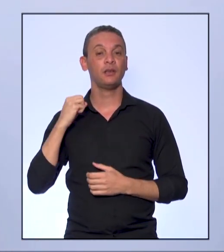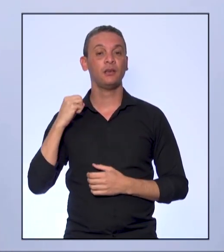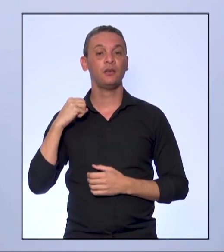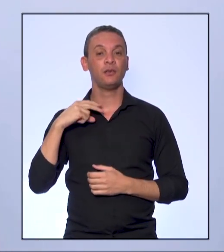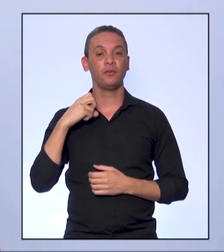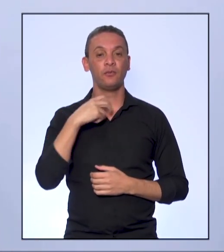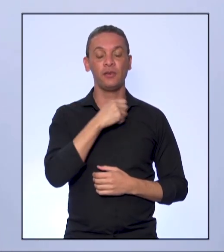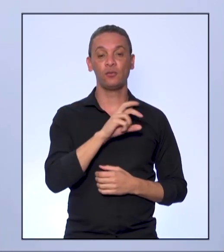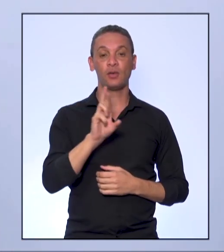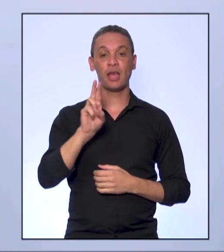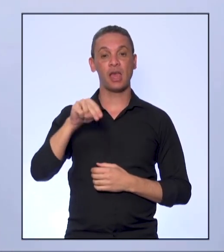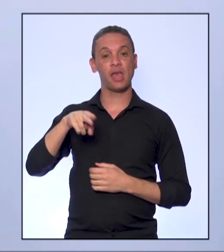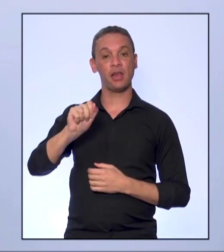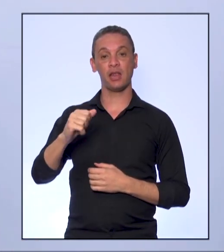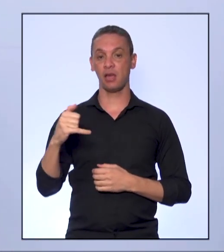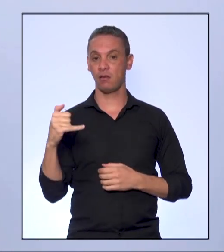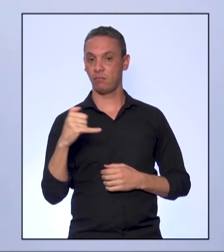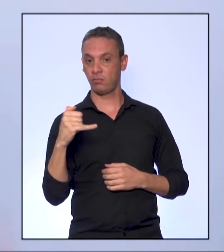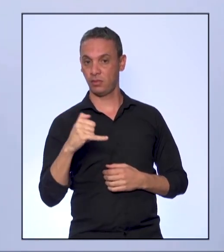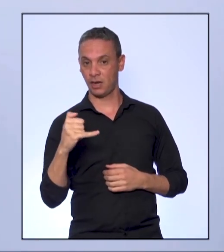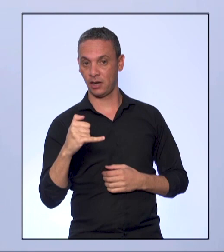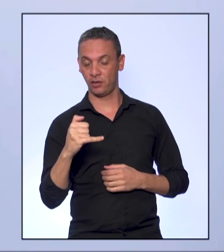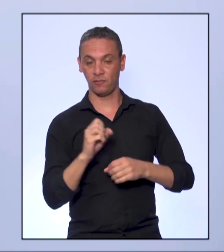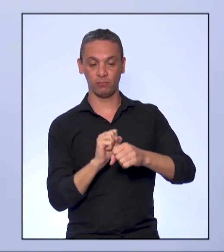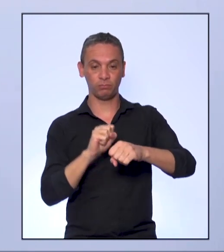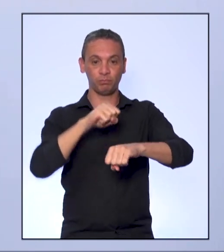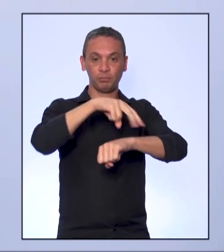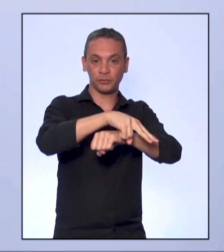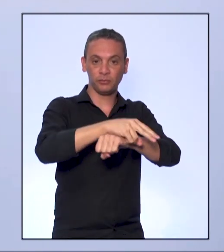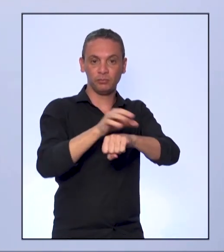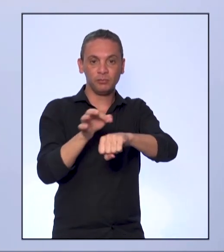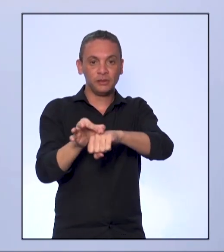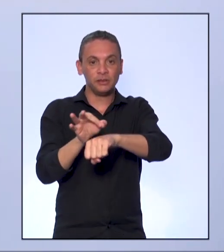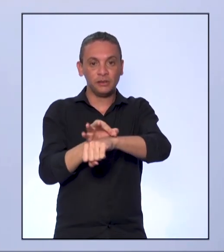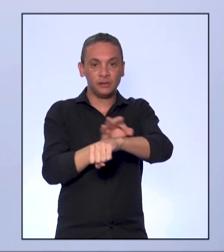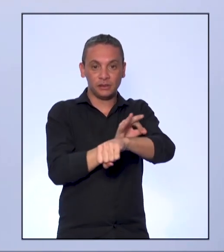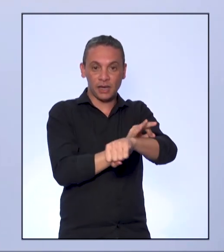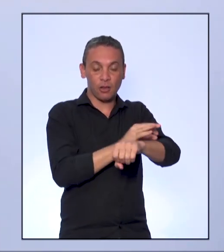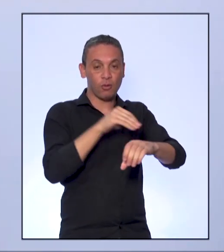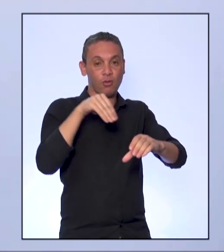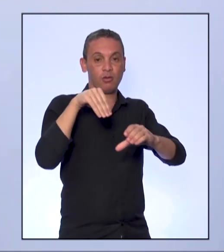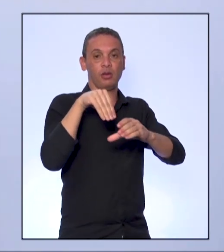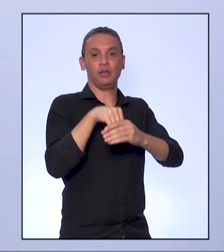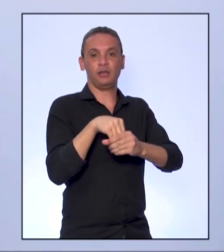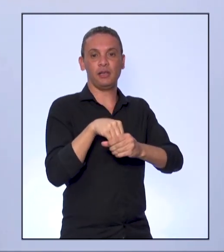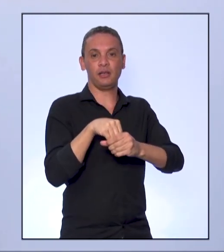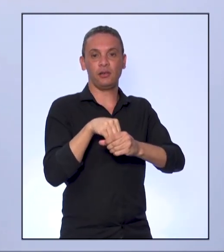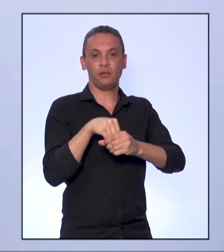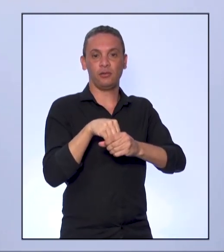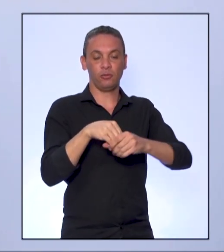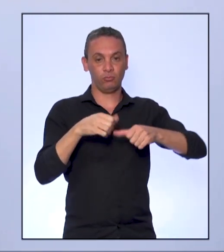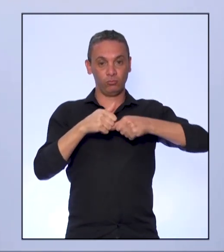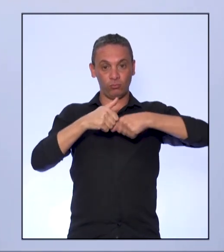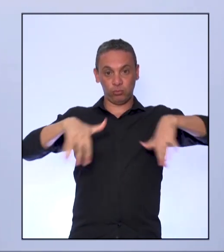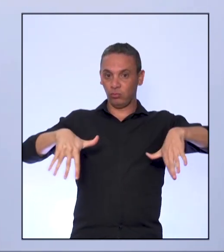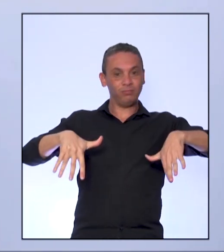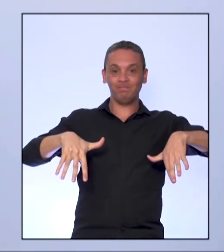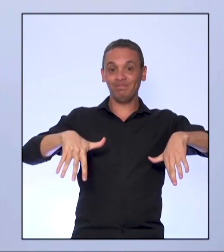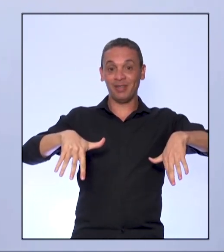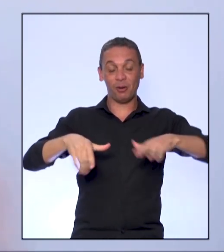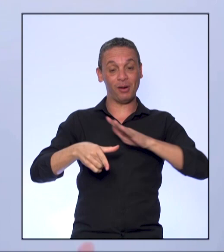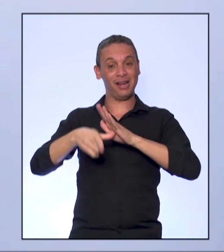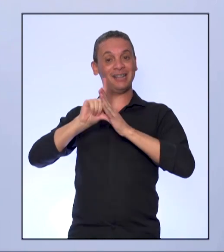RNA negativo, quando ele infecta a célula e joga o material genético dele, ele não é o RNA mensageiro ainda. Ele